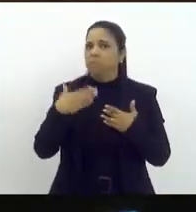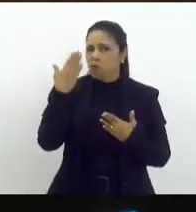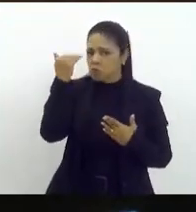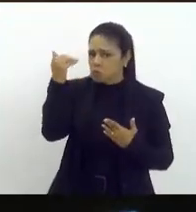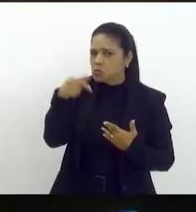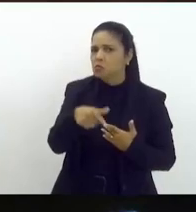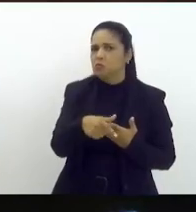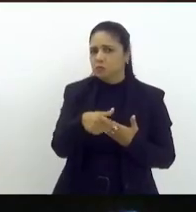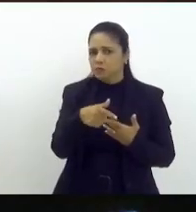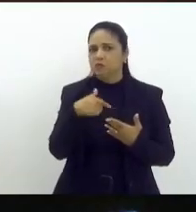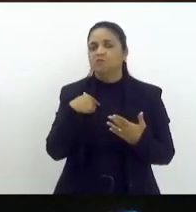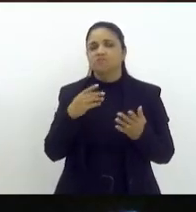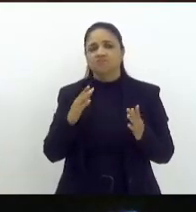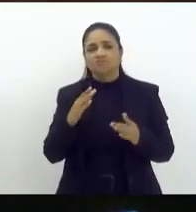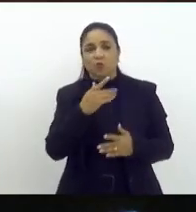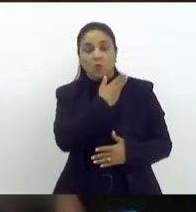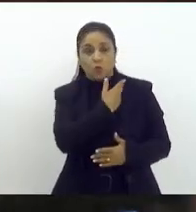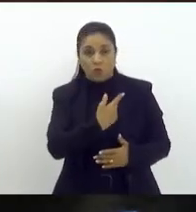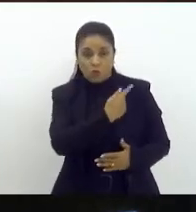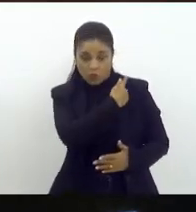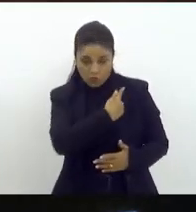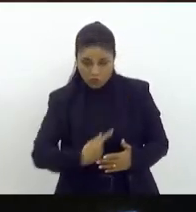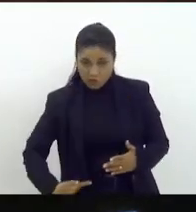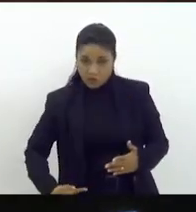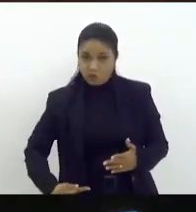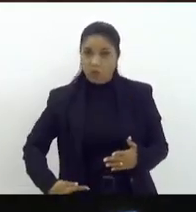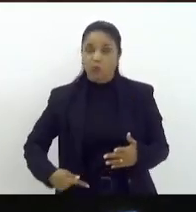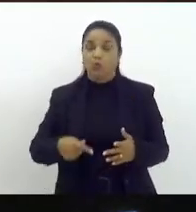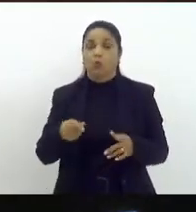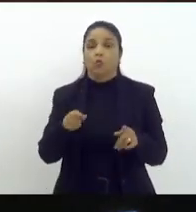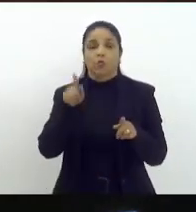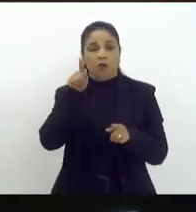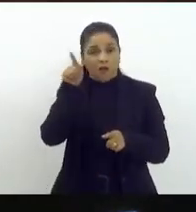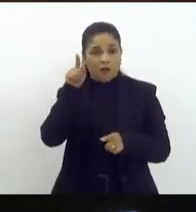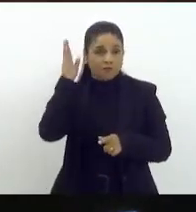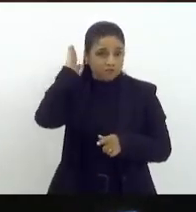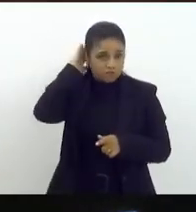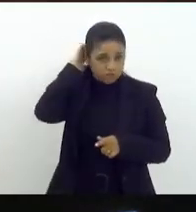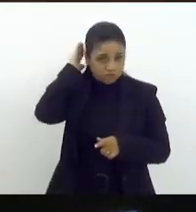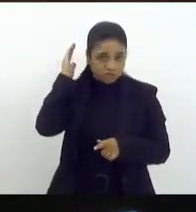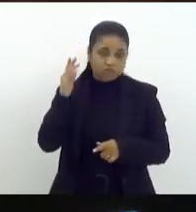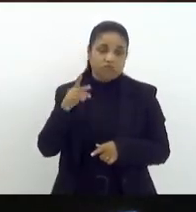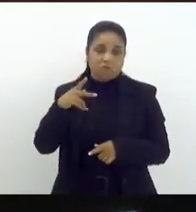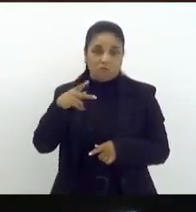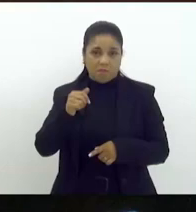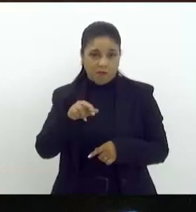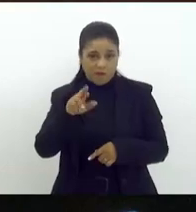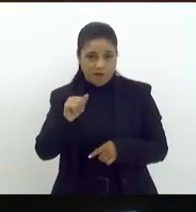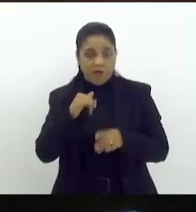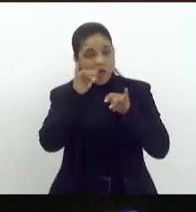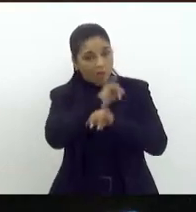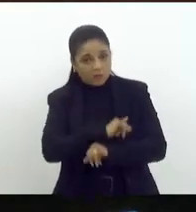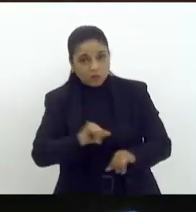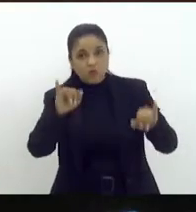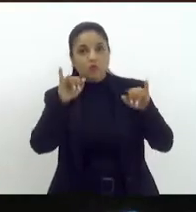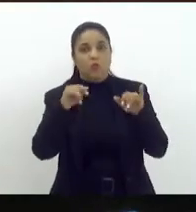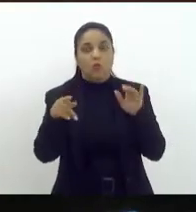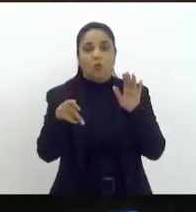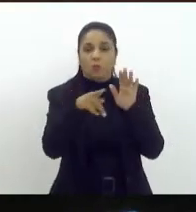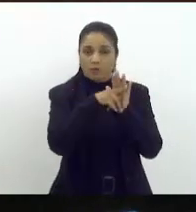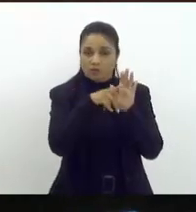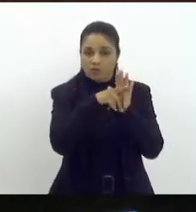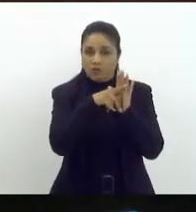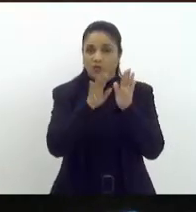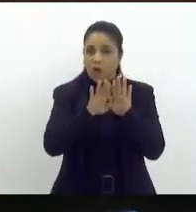Muito Louvor o governador inclusive fez um evento para anunciar o projeto abrindo as escolas